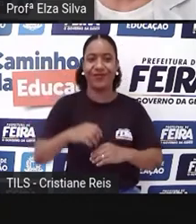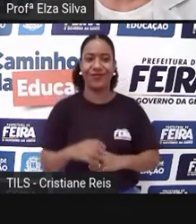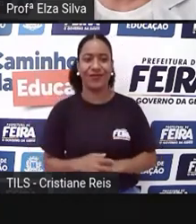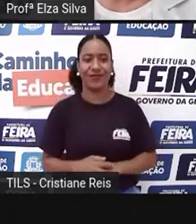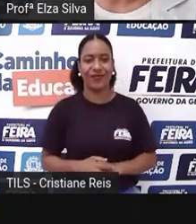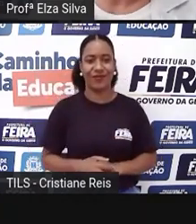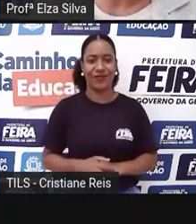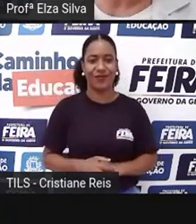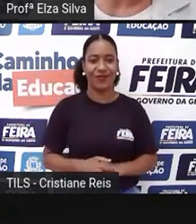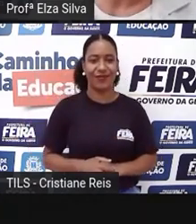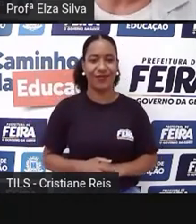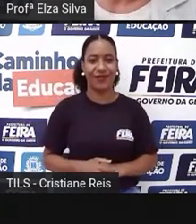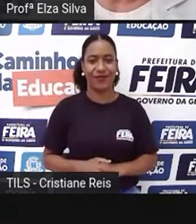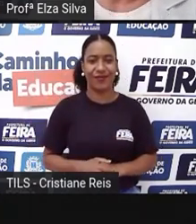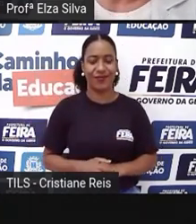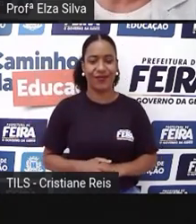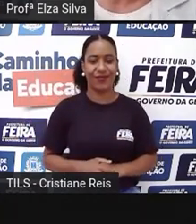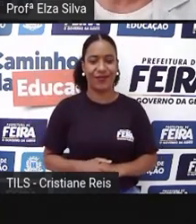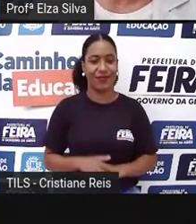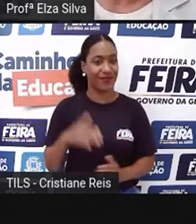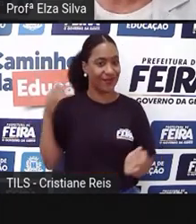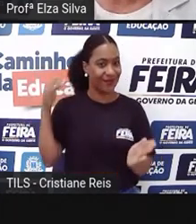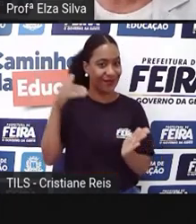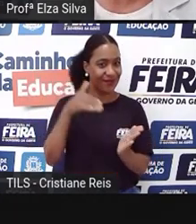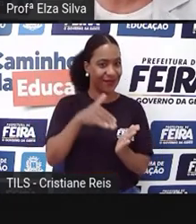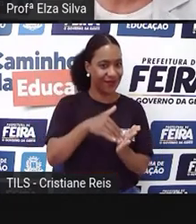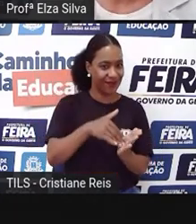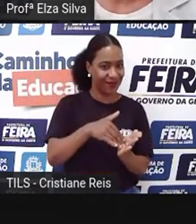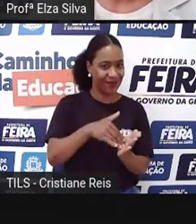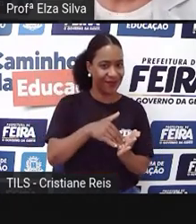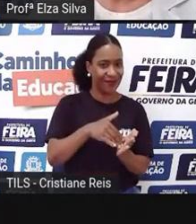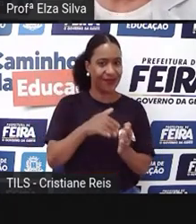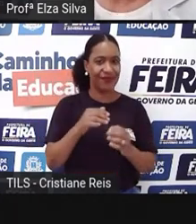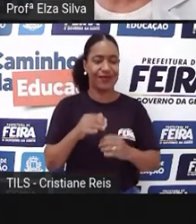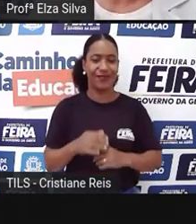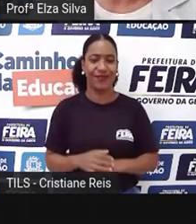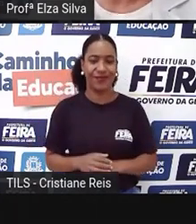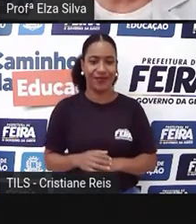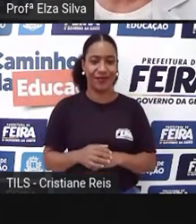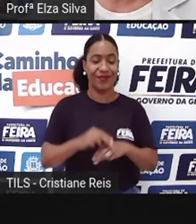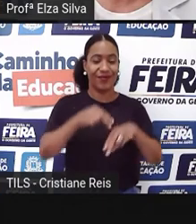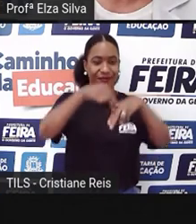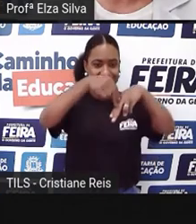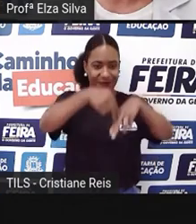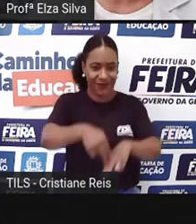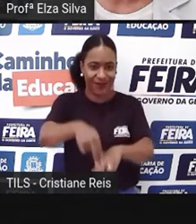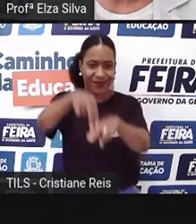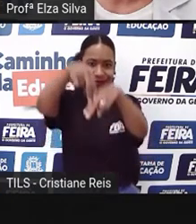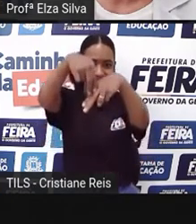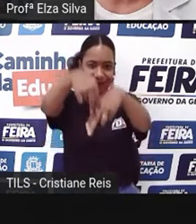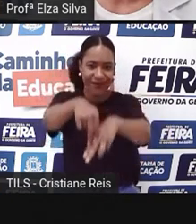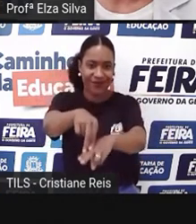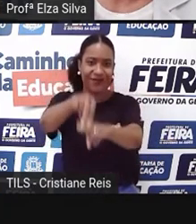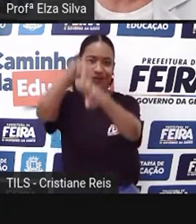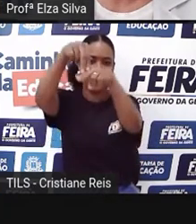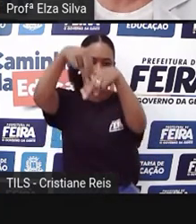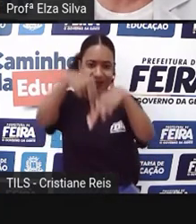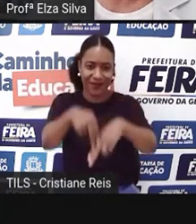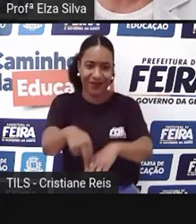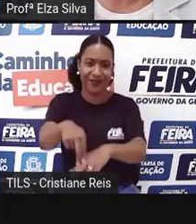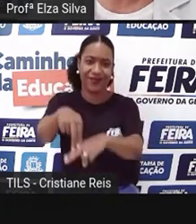and the last one, a última carta, surfing, surfar,